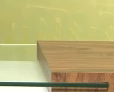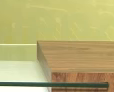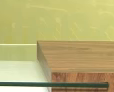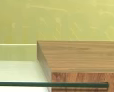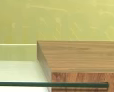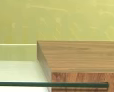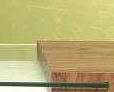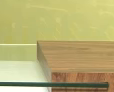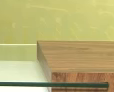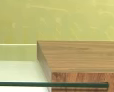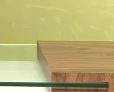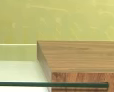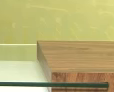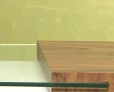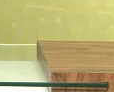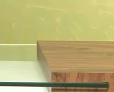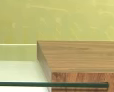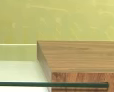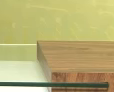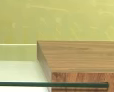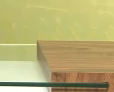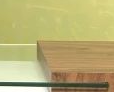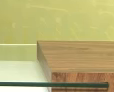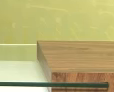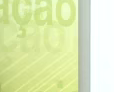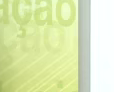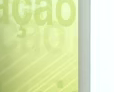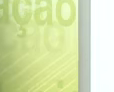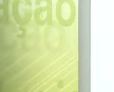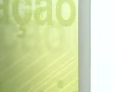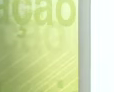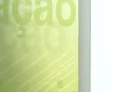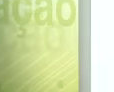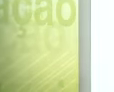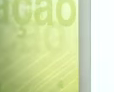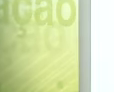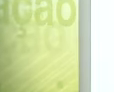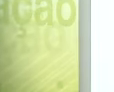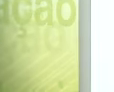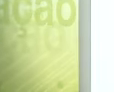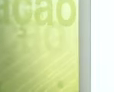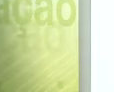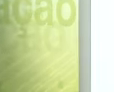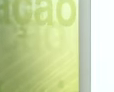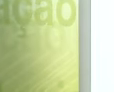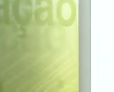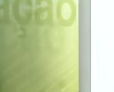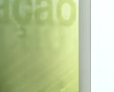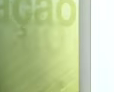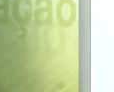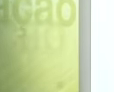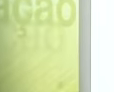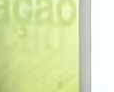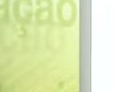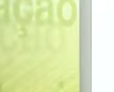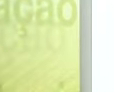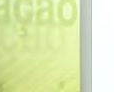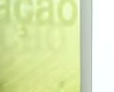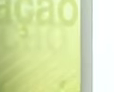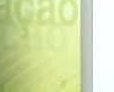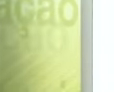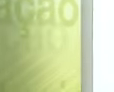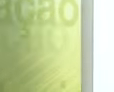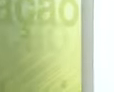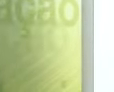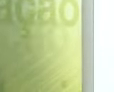document.getElementById, entre parênteses, aspas dupla, nome, ponto value. Ótimo. Nesse quesito, é importante frisar, que foi o último tema